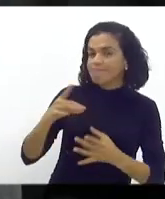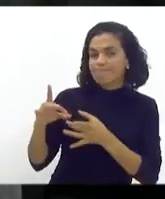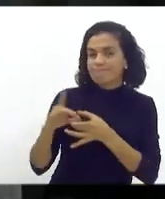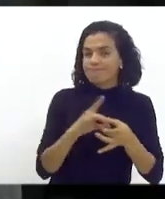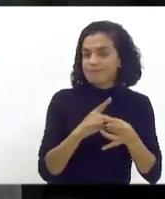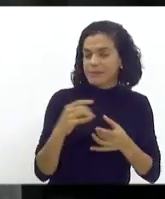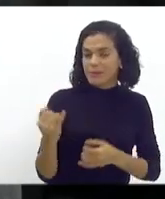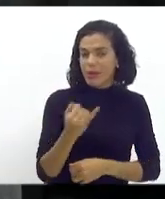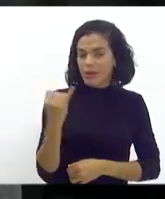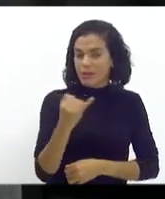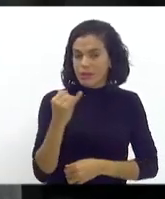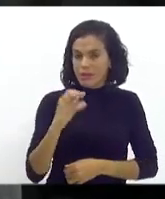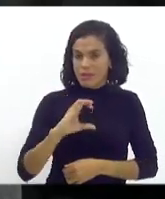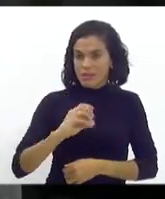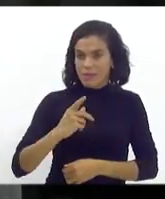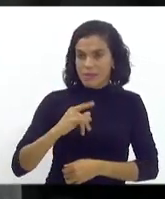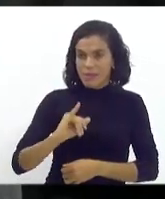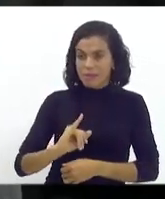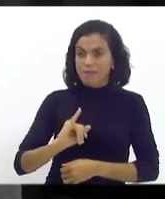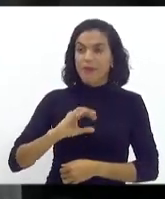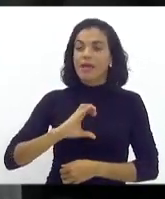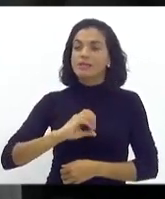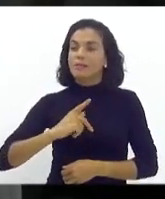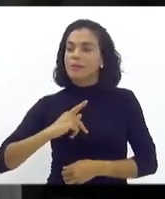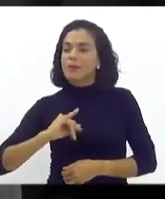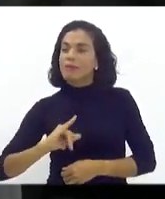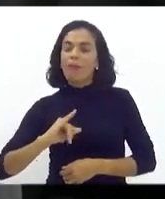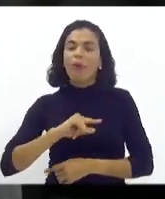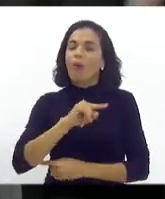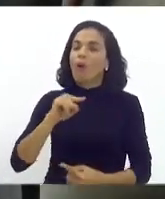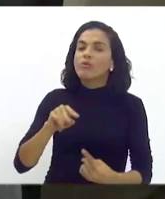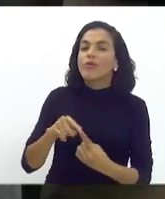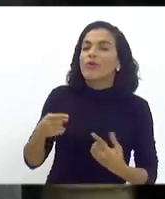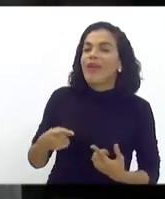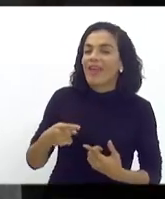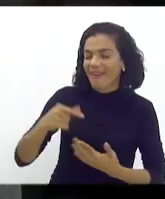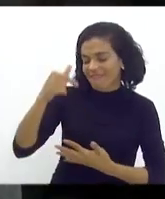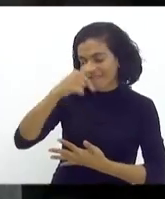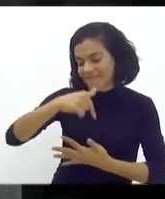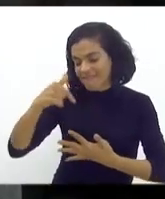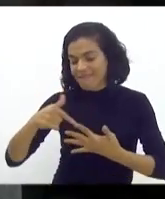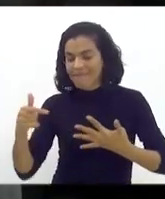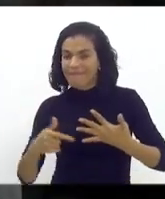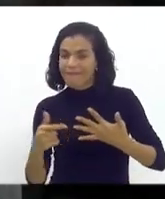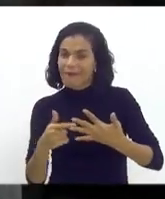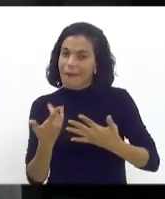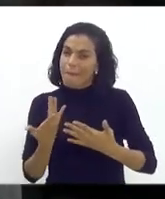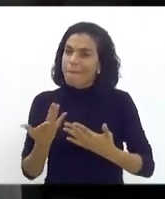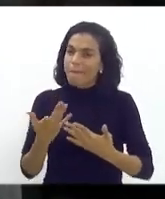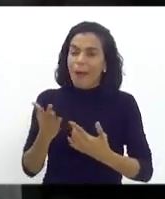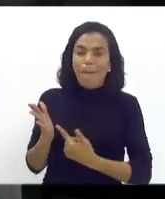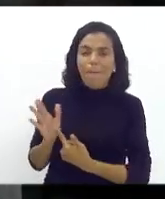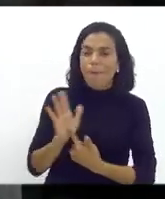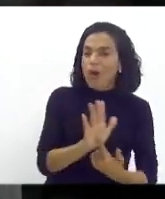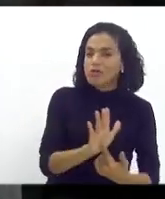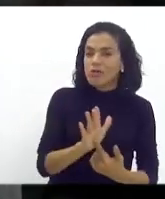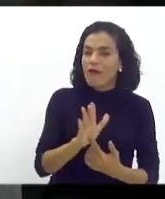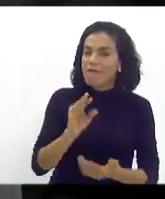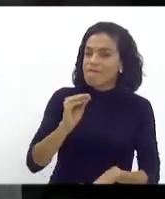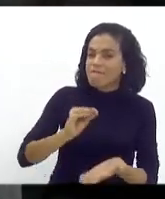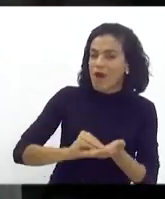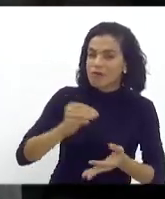essa no meu entendimento a nossa CPI ela vai servir para muita coisa para jogar a luz a essas injustiças né